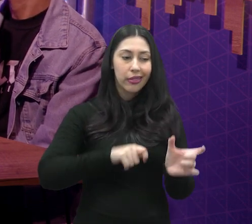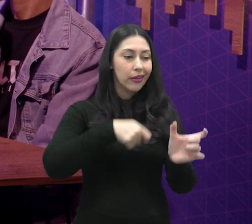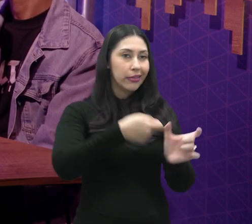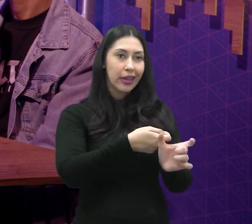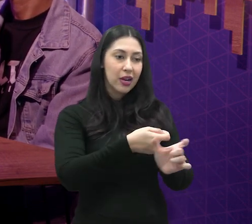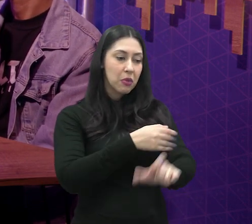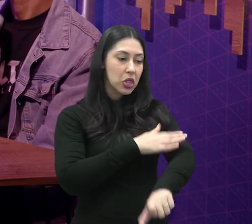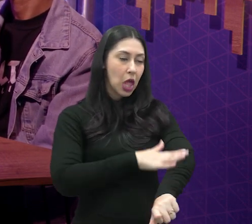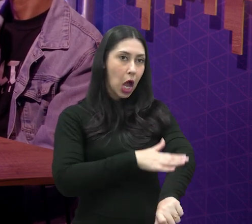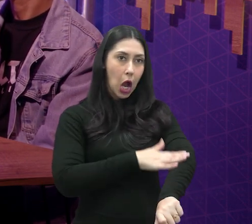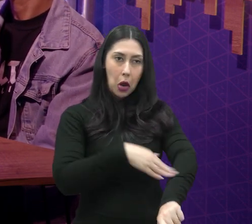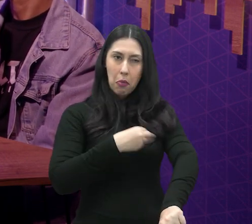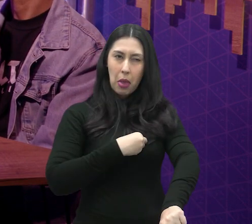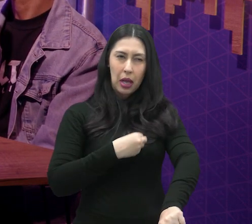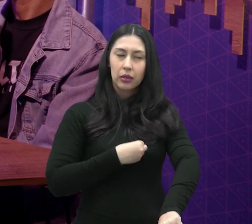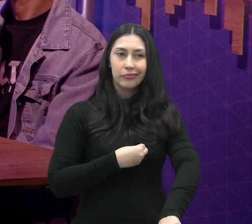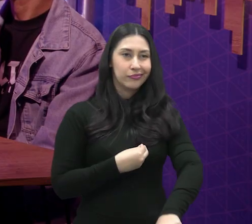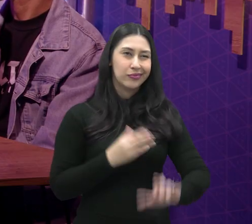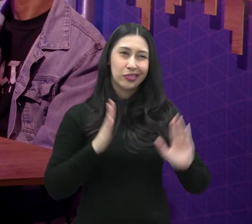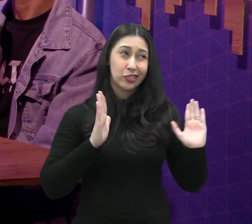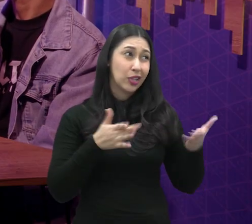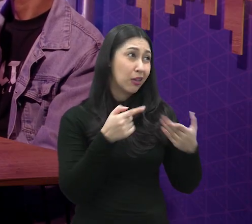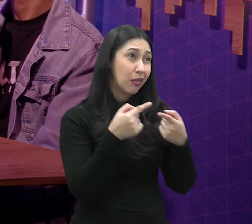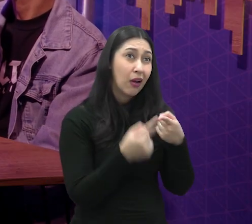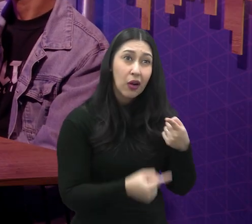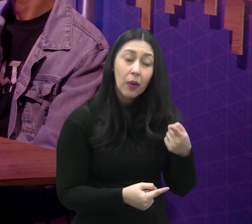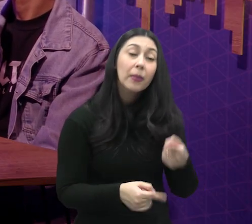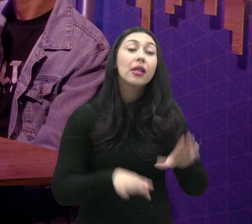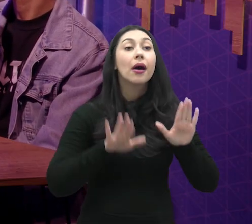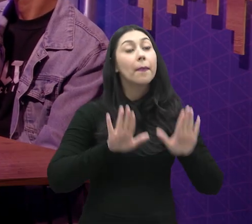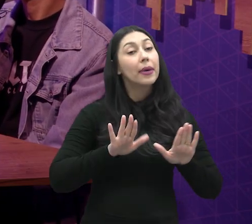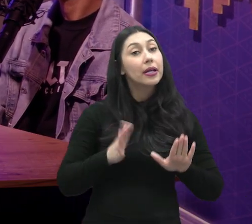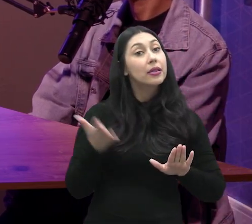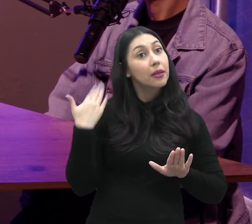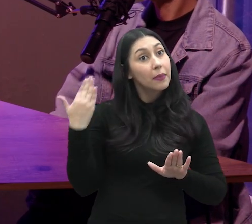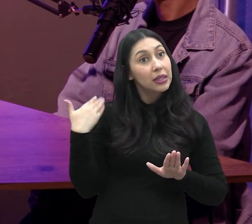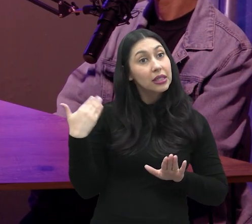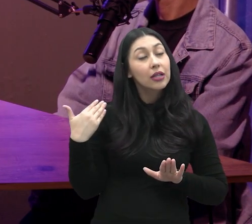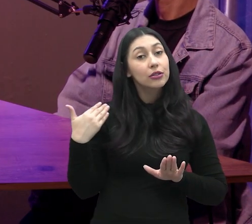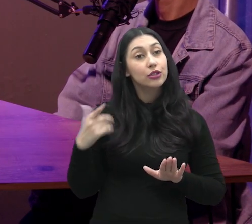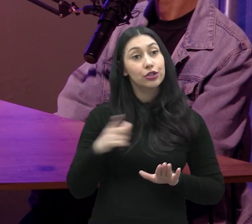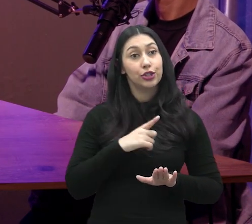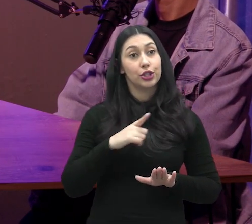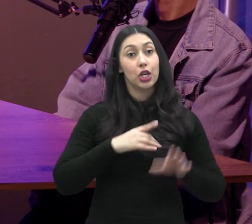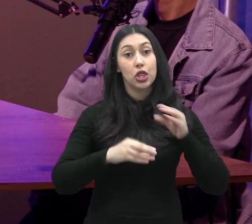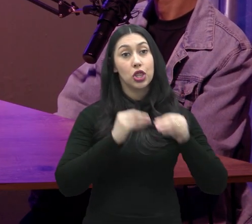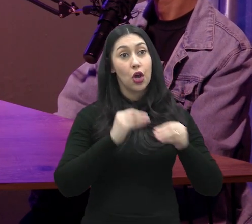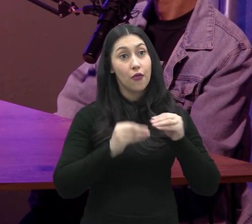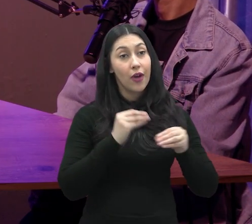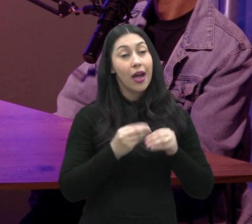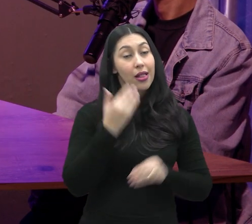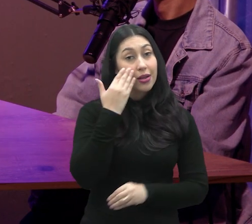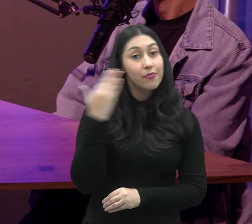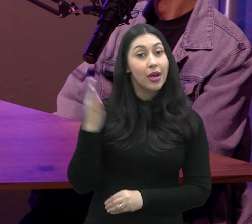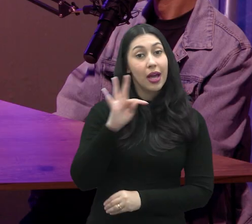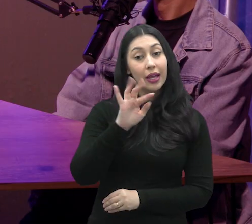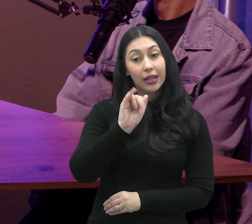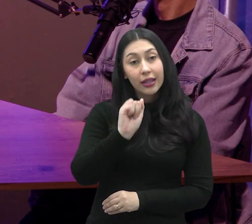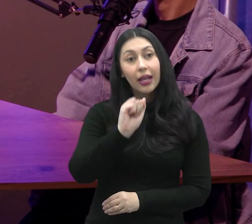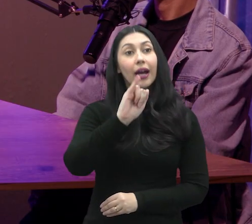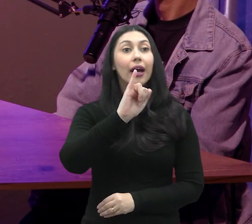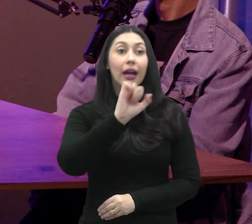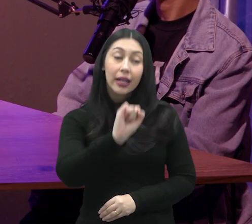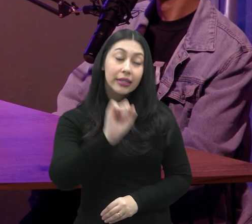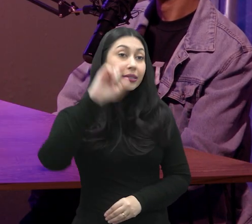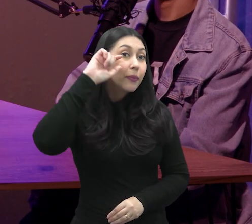né? Mas na época a gente teve essa novela protagonizada pela Thaís Araújo, né? Ela era preta e daí tinha o Paco